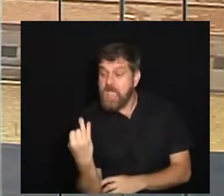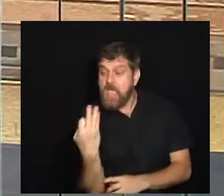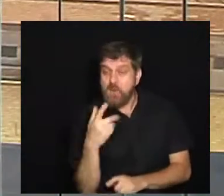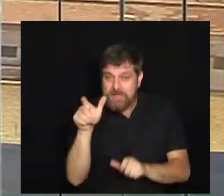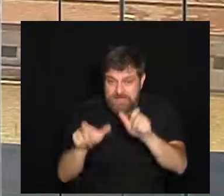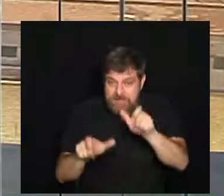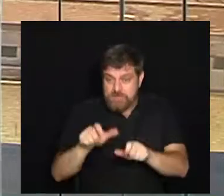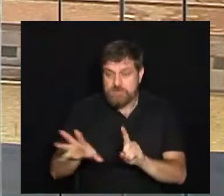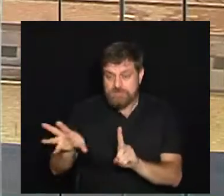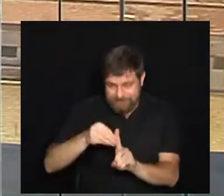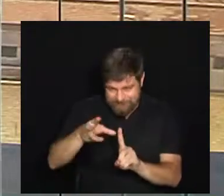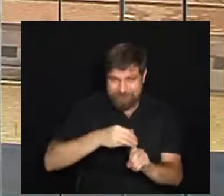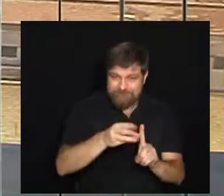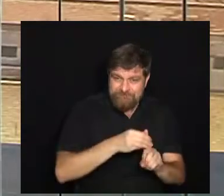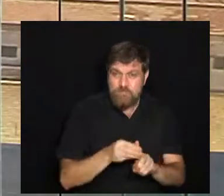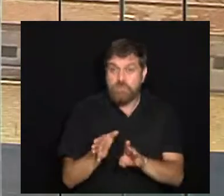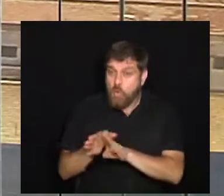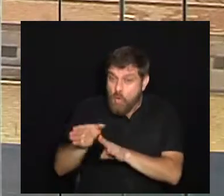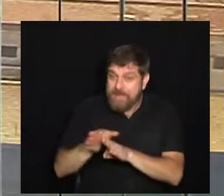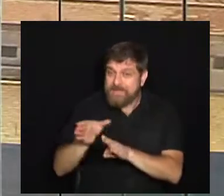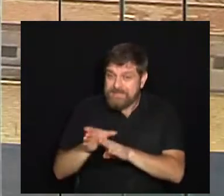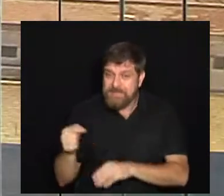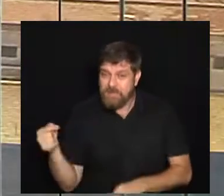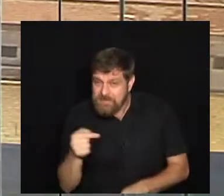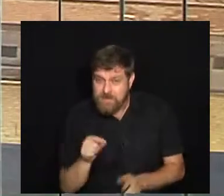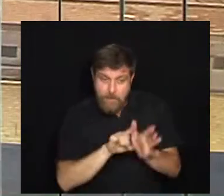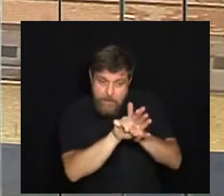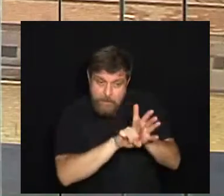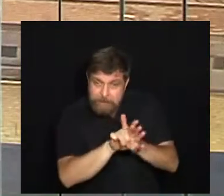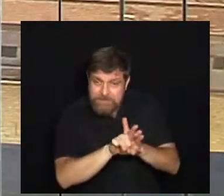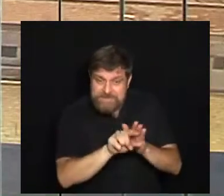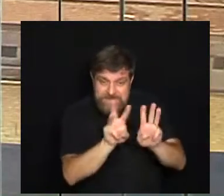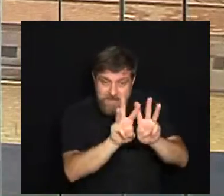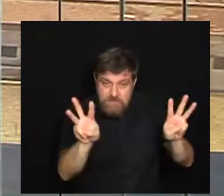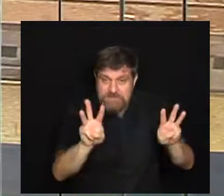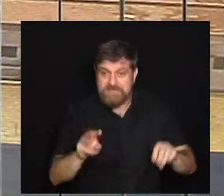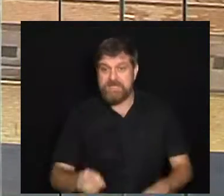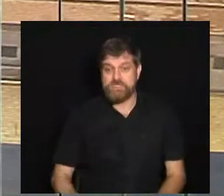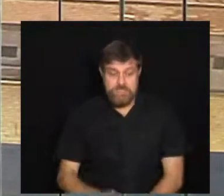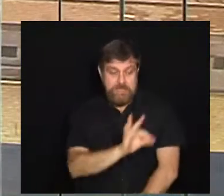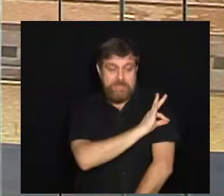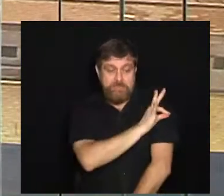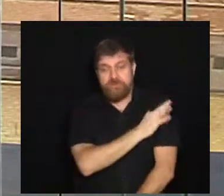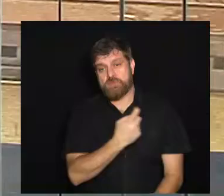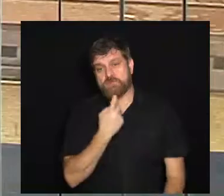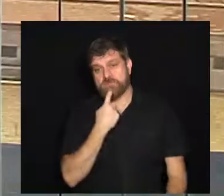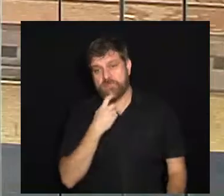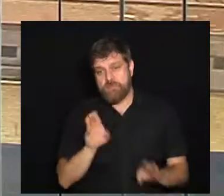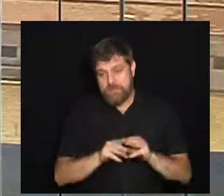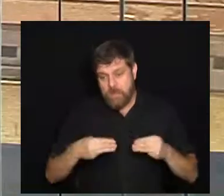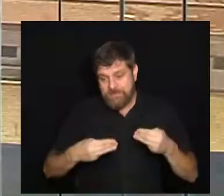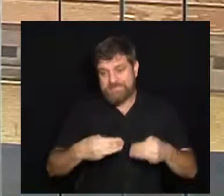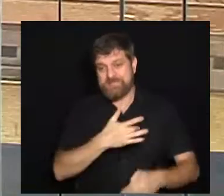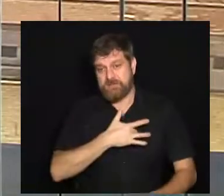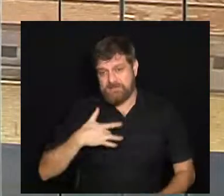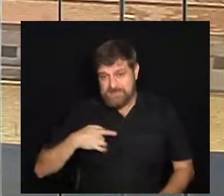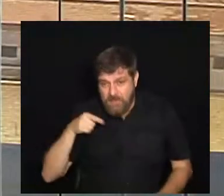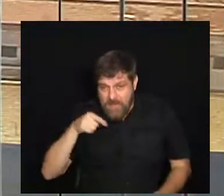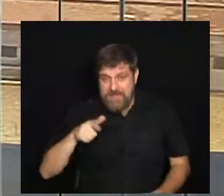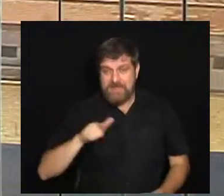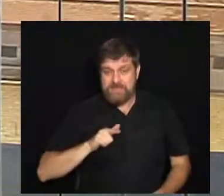temos algumas orientações né então essas são as fontes reais legítimas e confiáveis porque elas estão